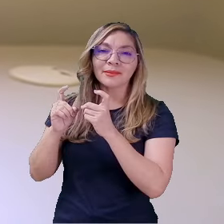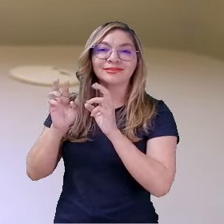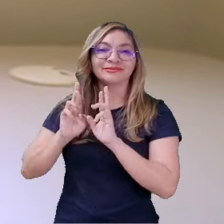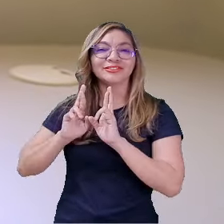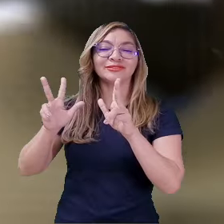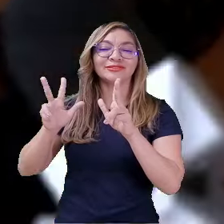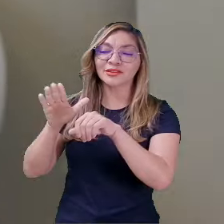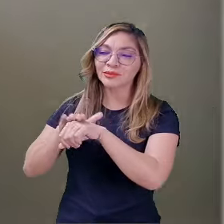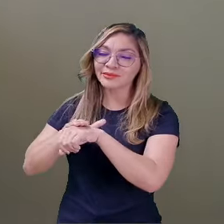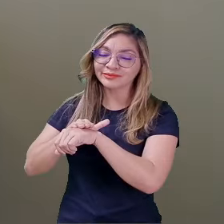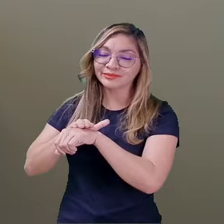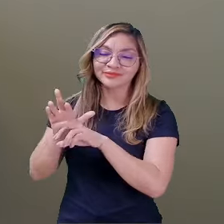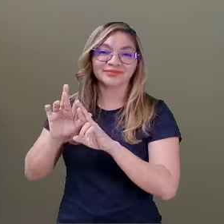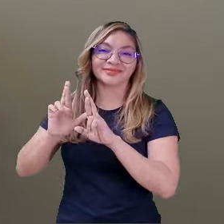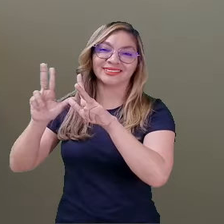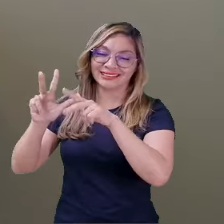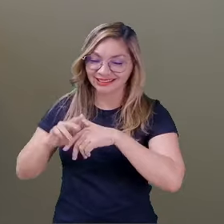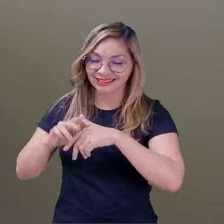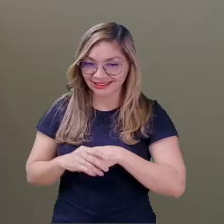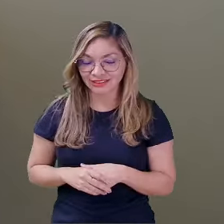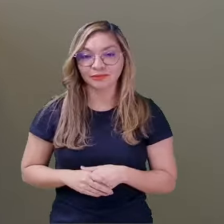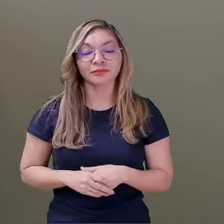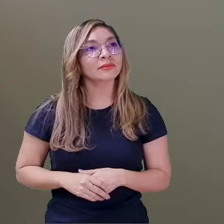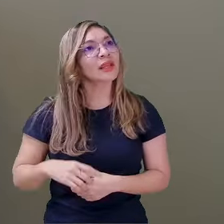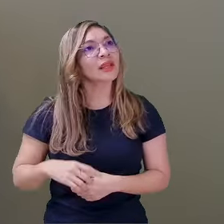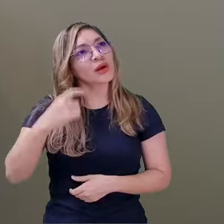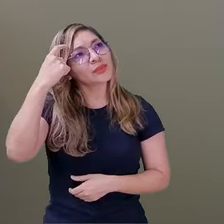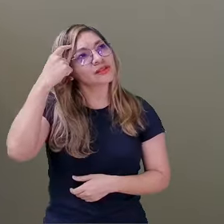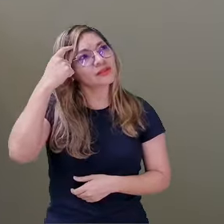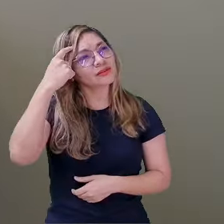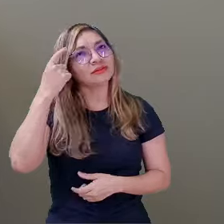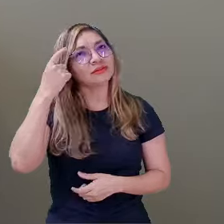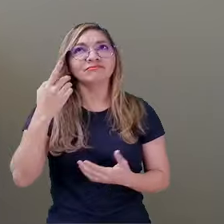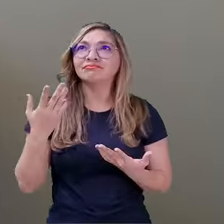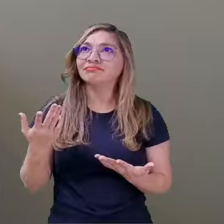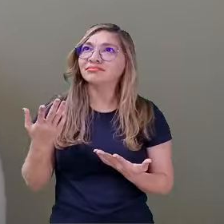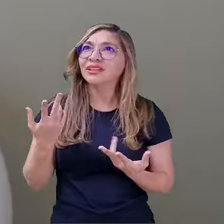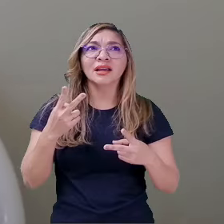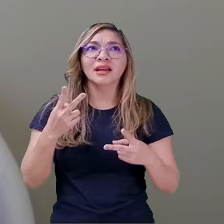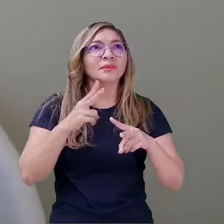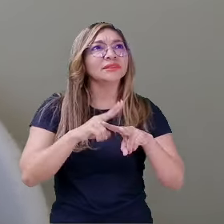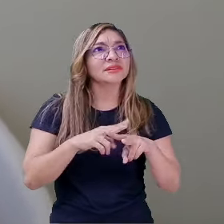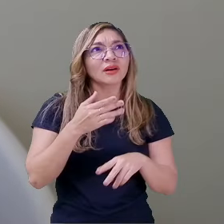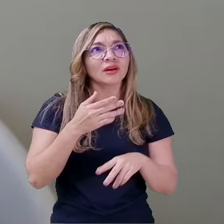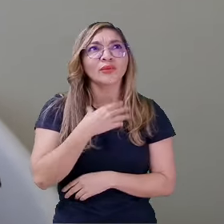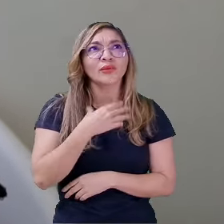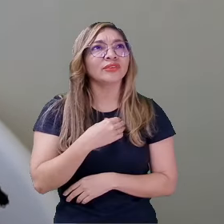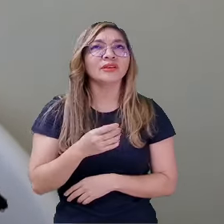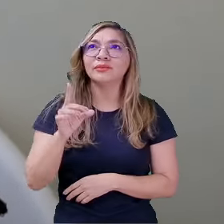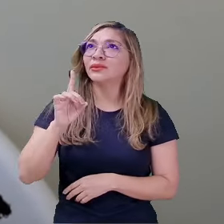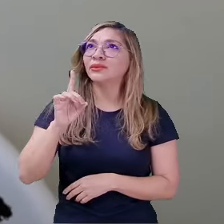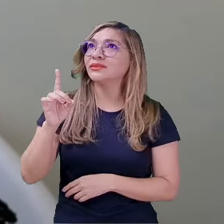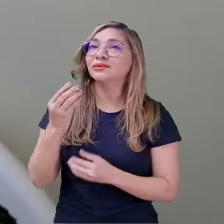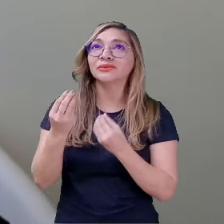vamos dizer assim. Eu estava pensando assim: meu senhor, prisão do meu filho, meu Deus, não vou aguentar.